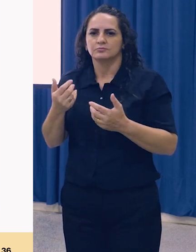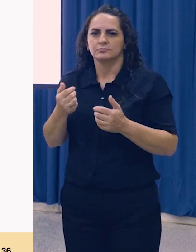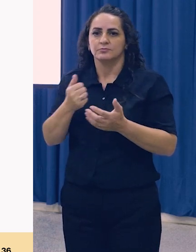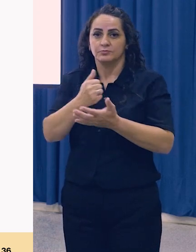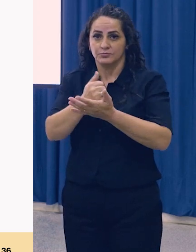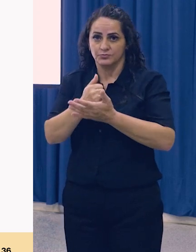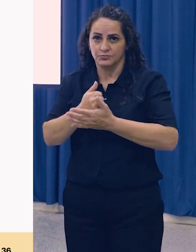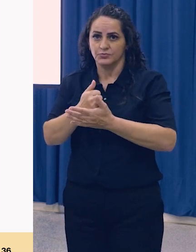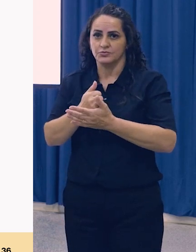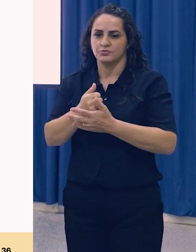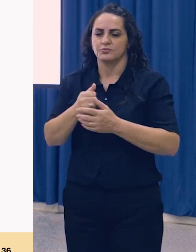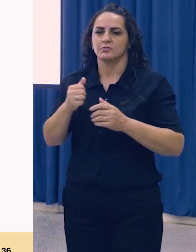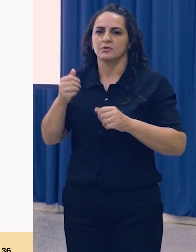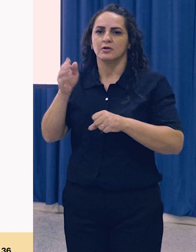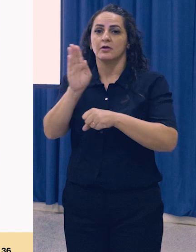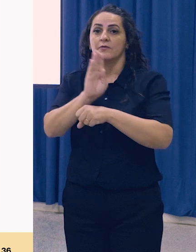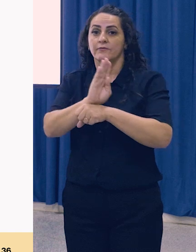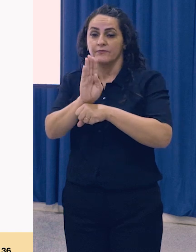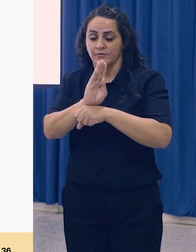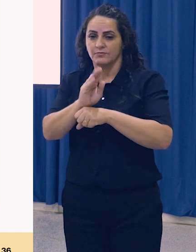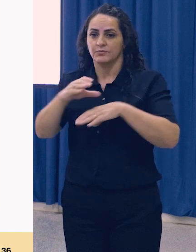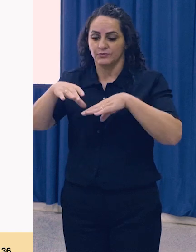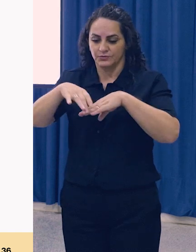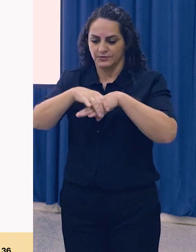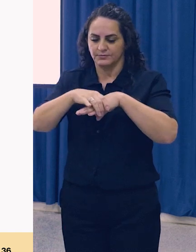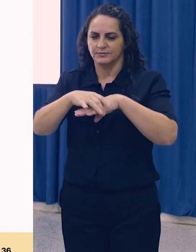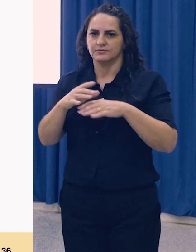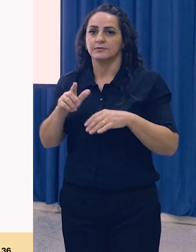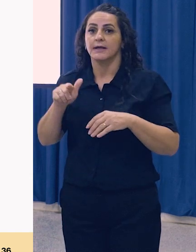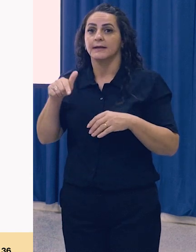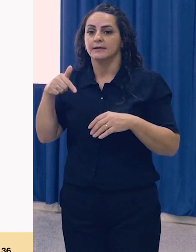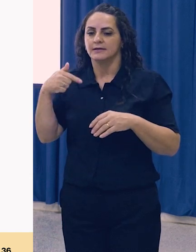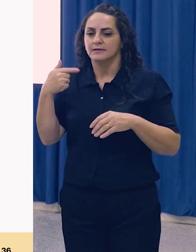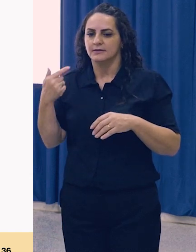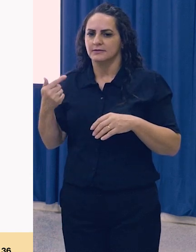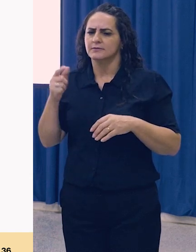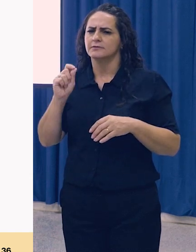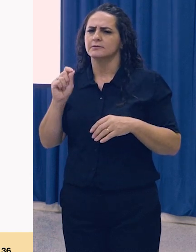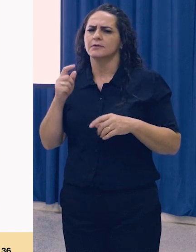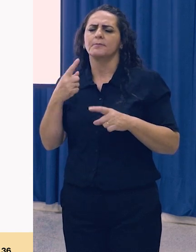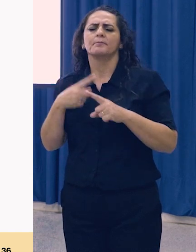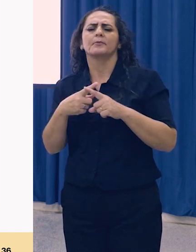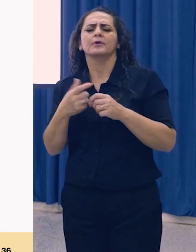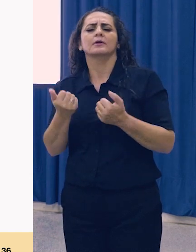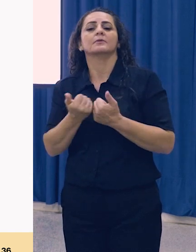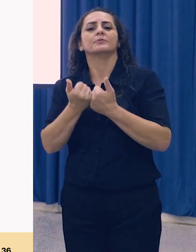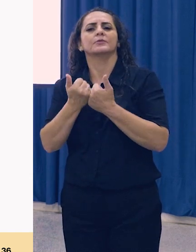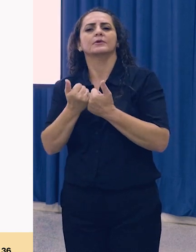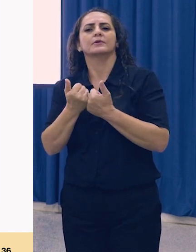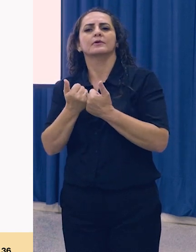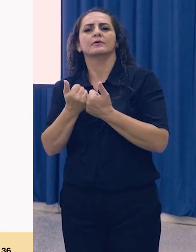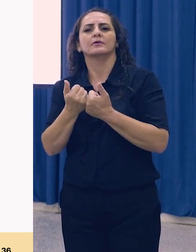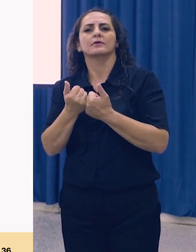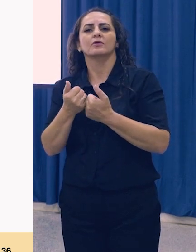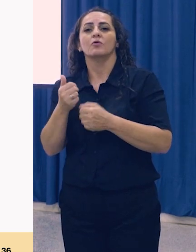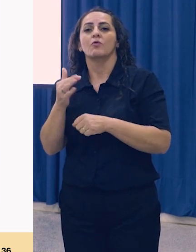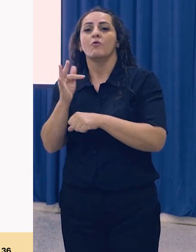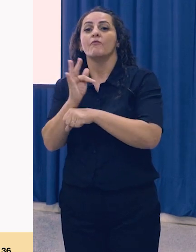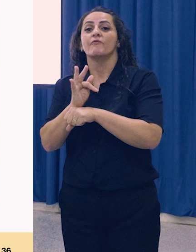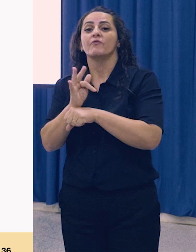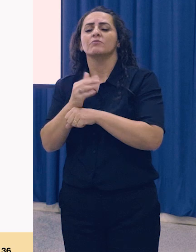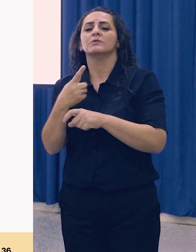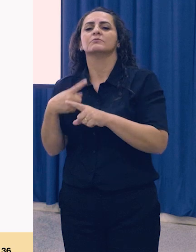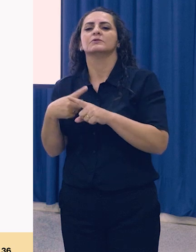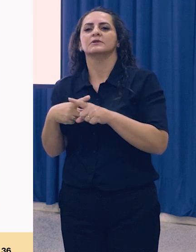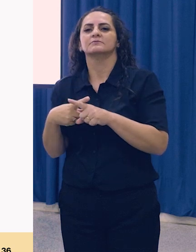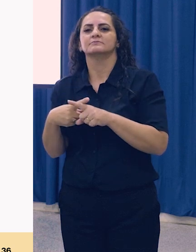sapatilhas. Já deixei claro o que eu queria para eles. Mas depois eu fui para por que você tem que apoiar o nosso filme? Por que você tem que investir no nosso filme?